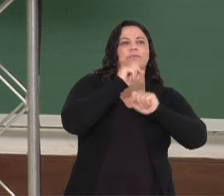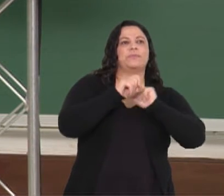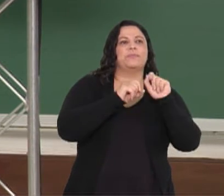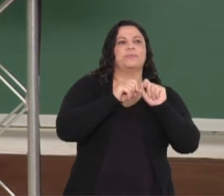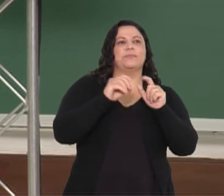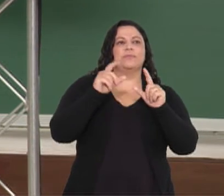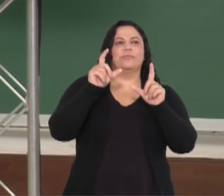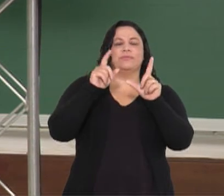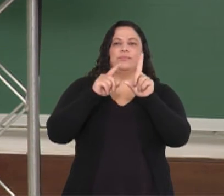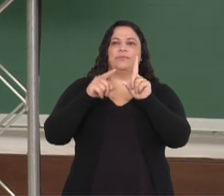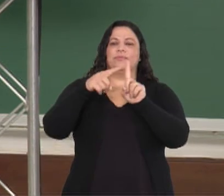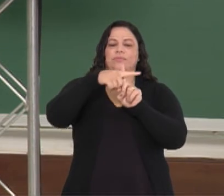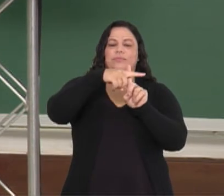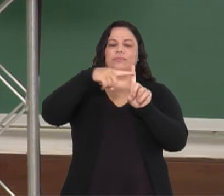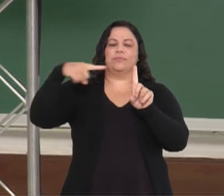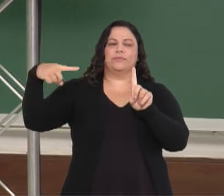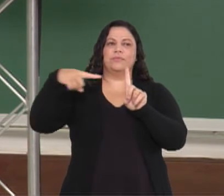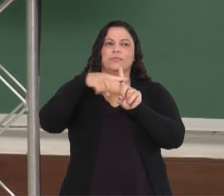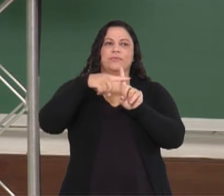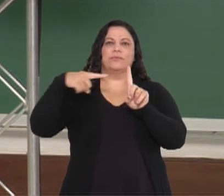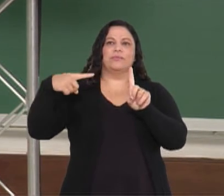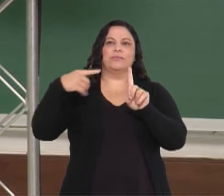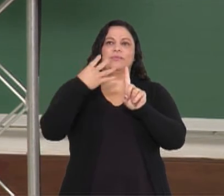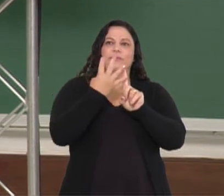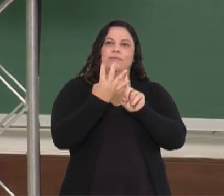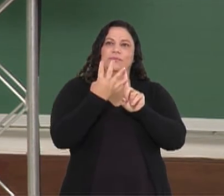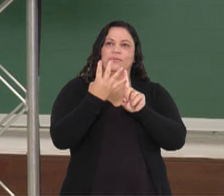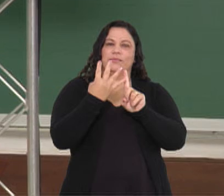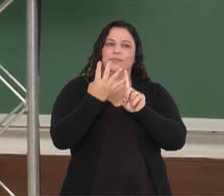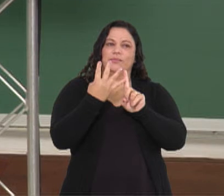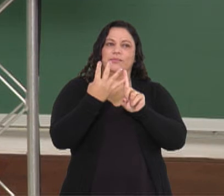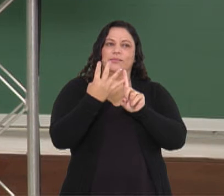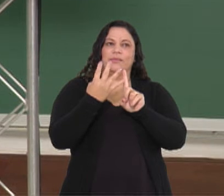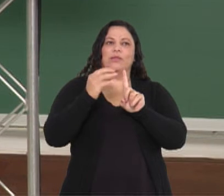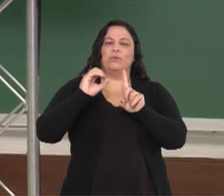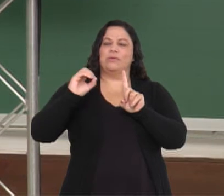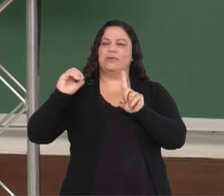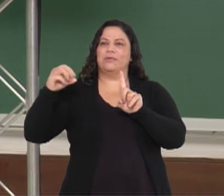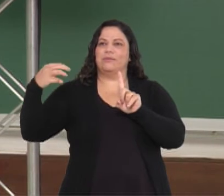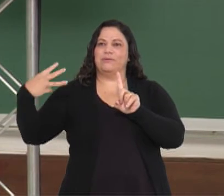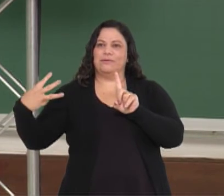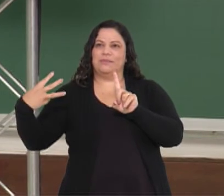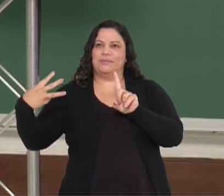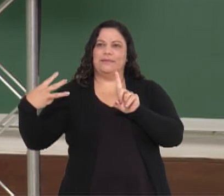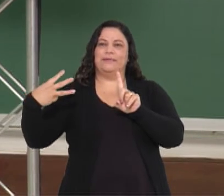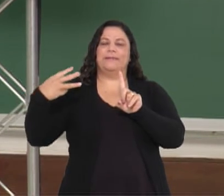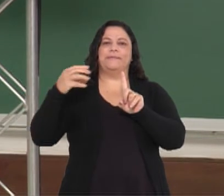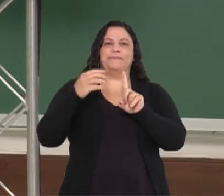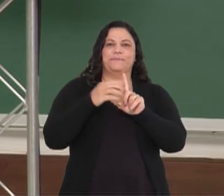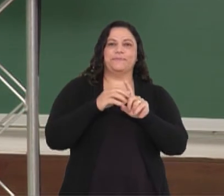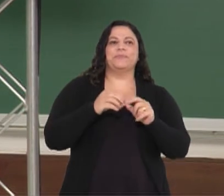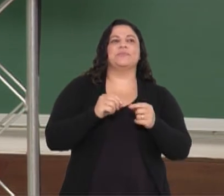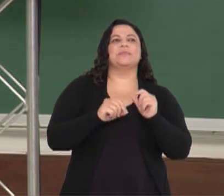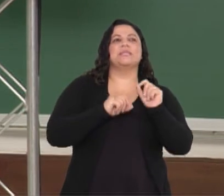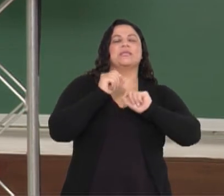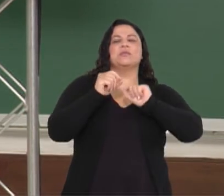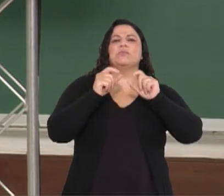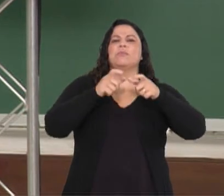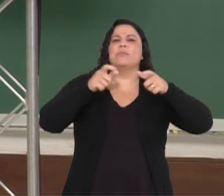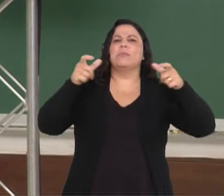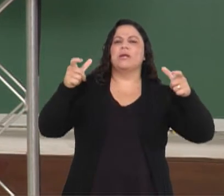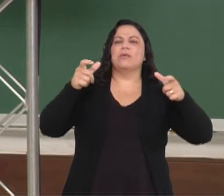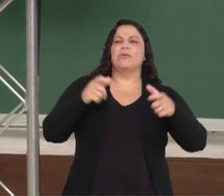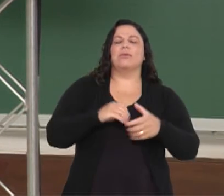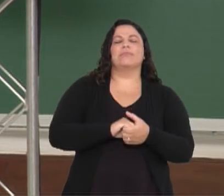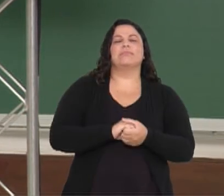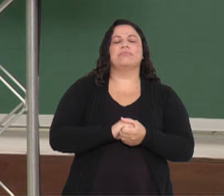nessa continuação da linha horizontal, você coloca os coeficientes do polinômio. Lembrando, maior coeficiente, se